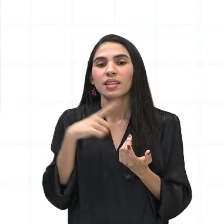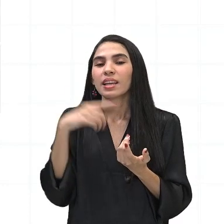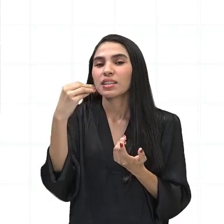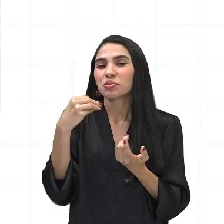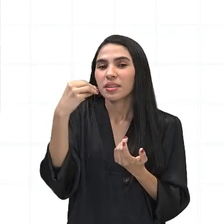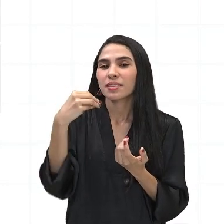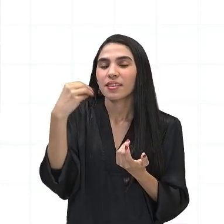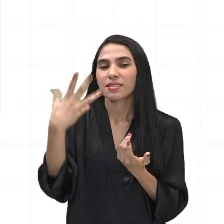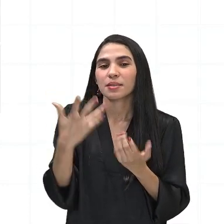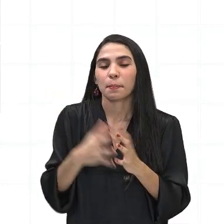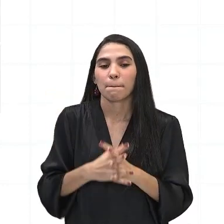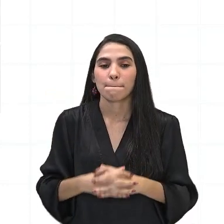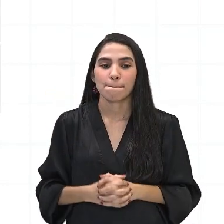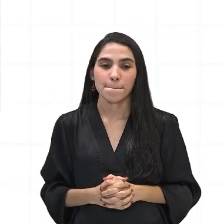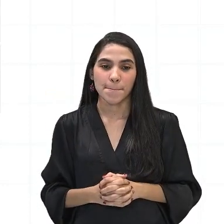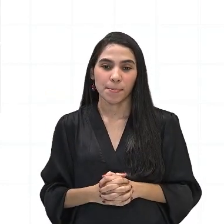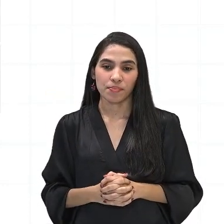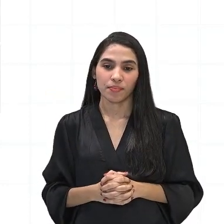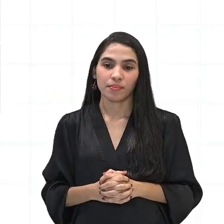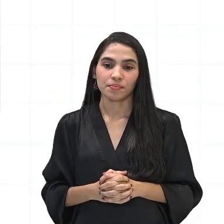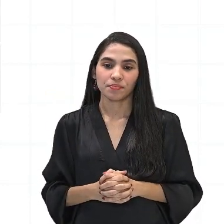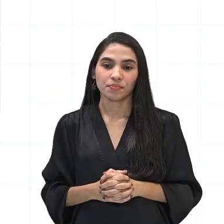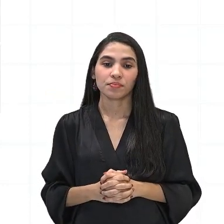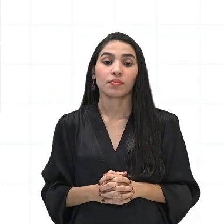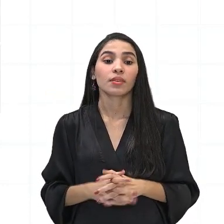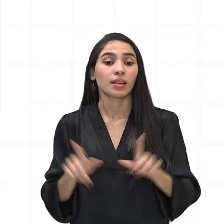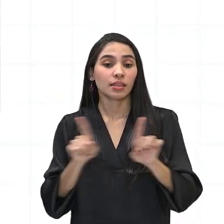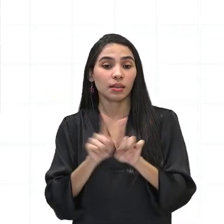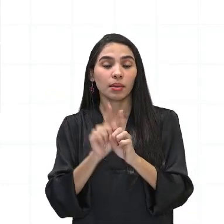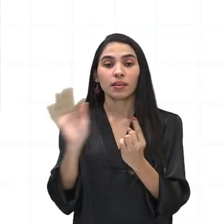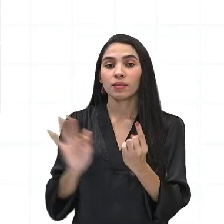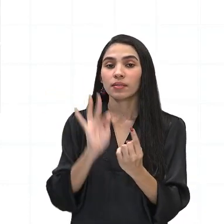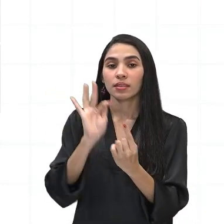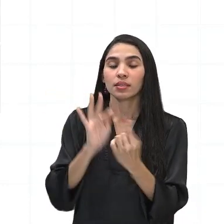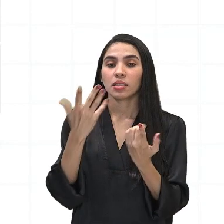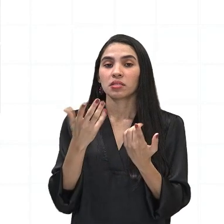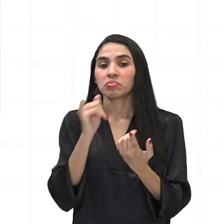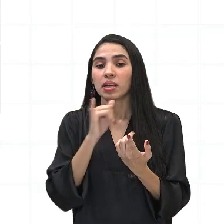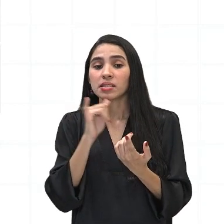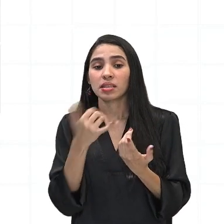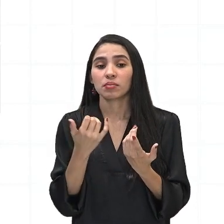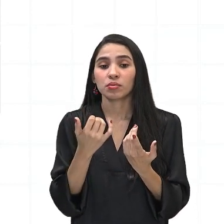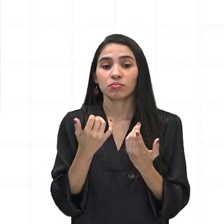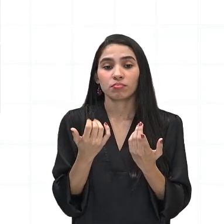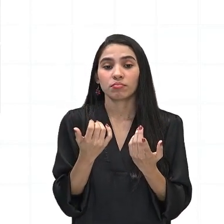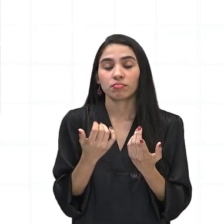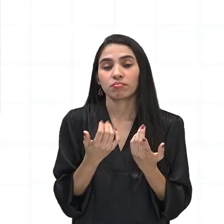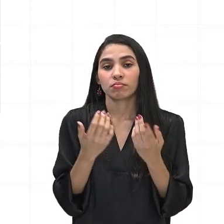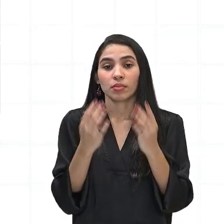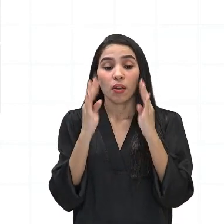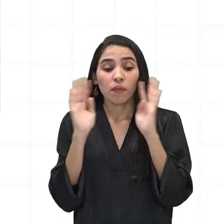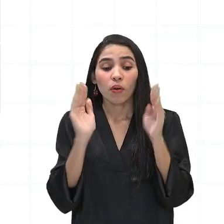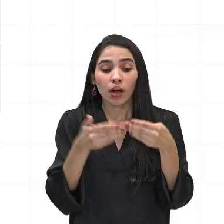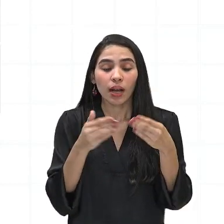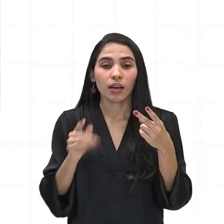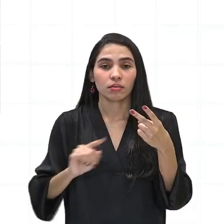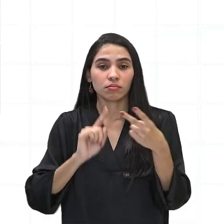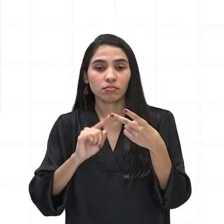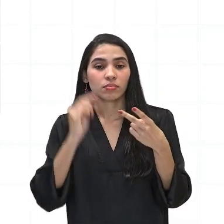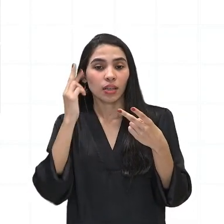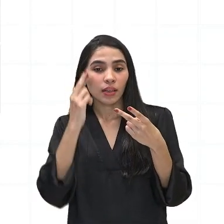aí nesta crônica? Ora, é que essa pessoa, ao levar consigo, né, ali